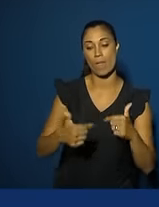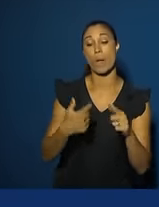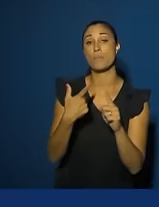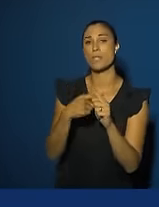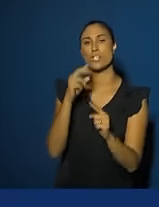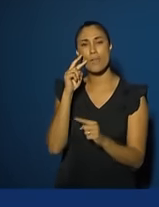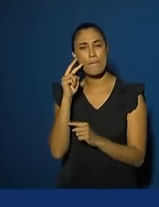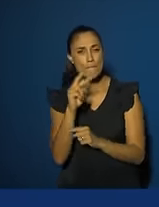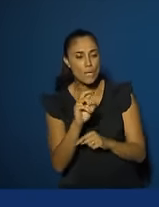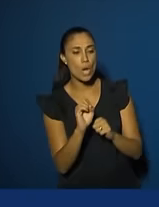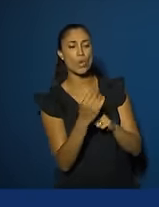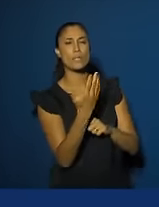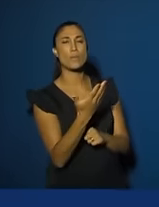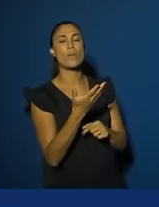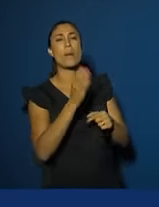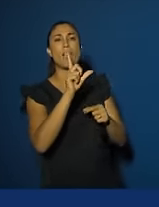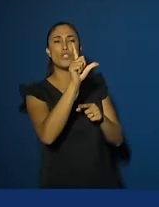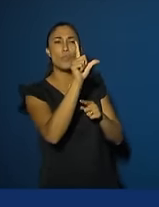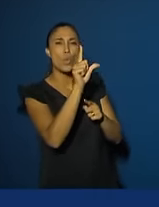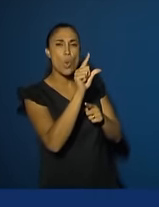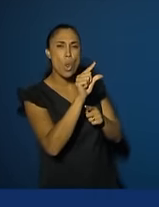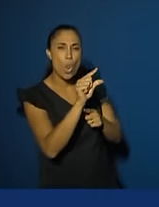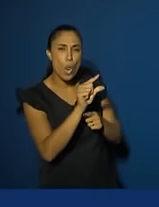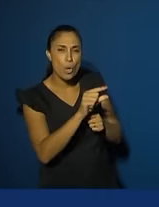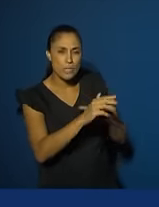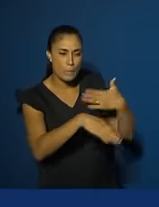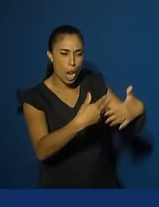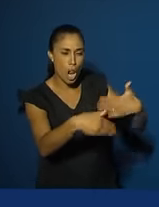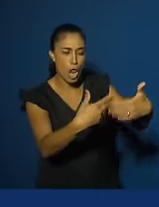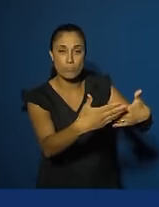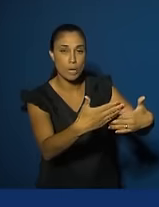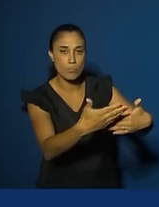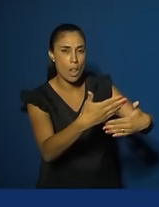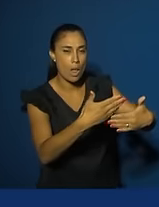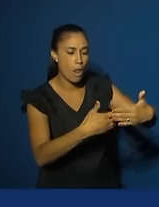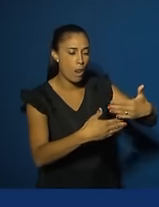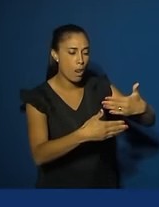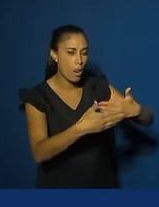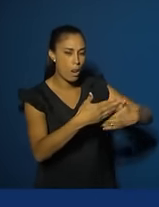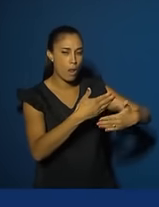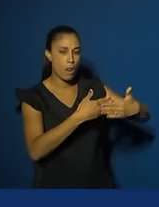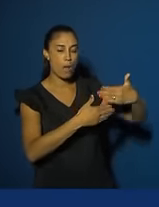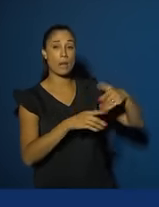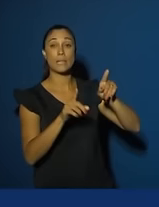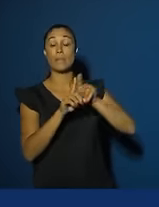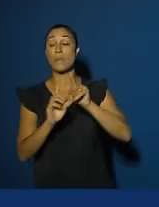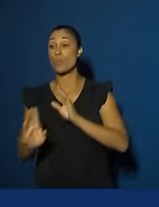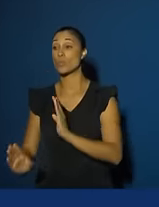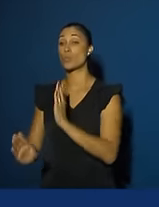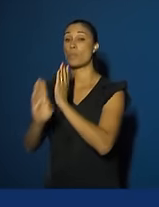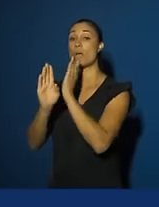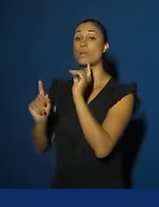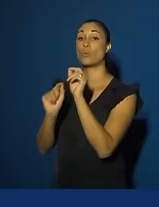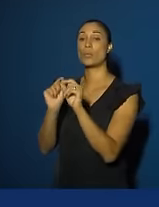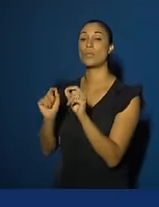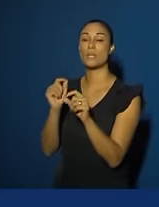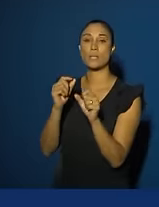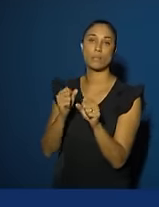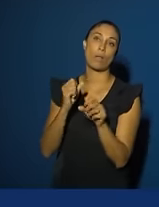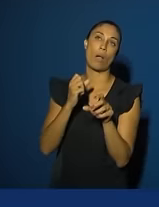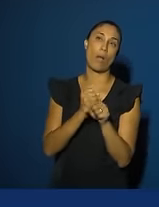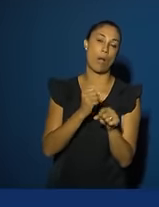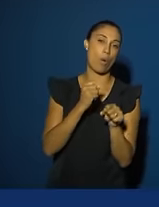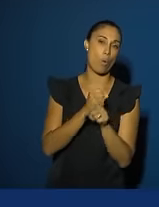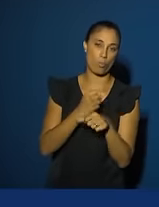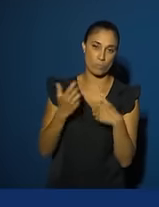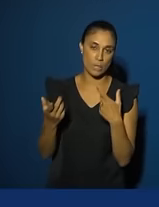acontecer uma desaceleração muito drástica coincidiu com a descoberta da questão das compensações